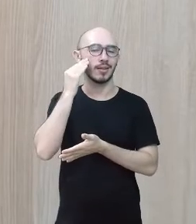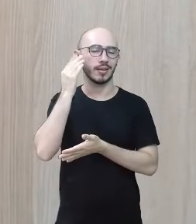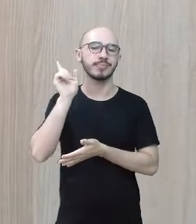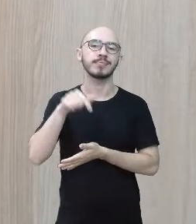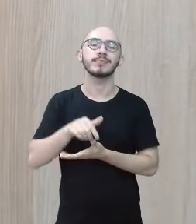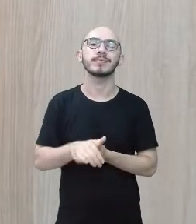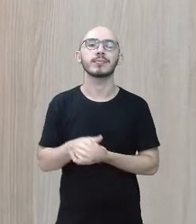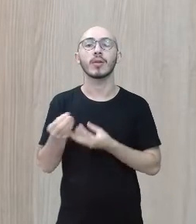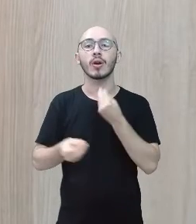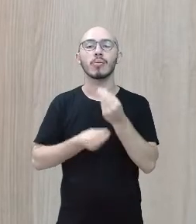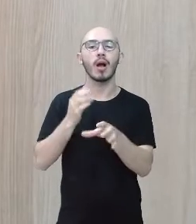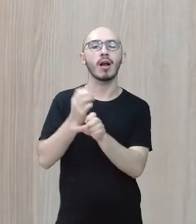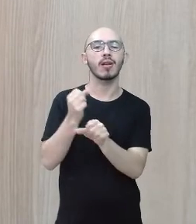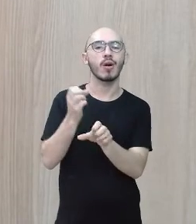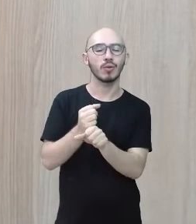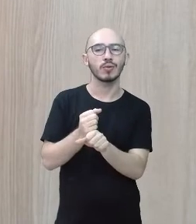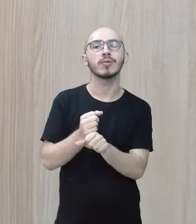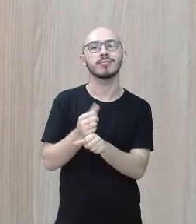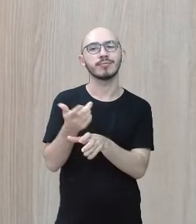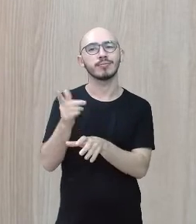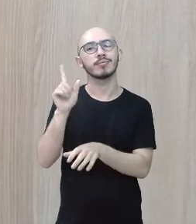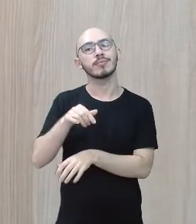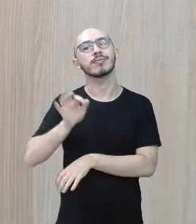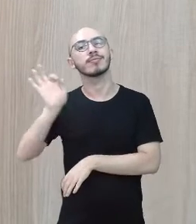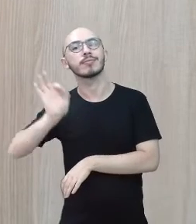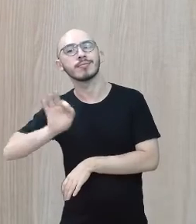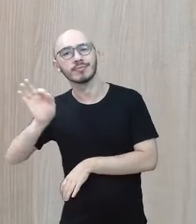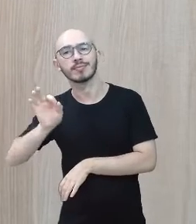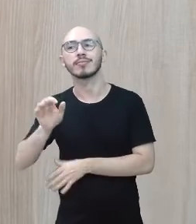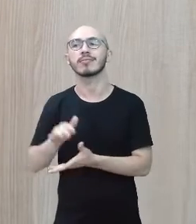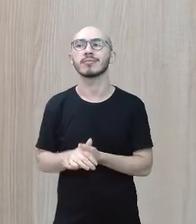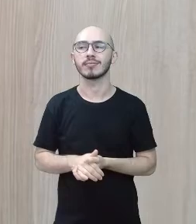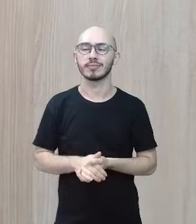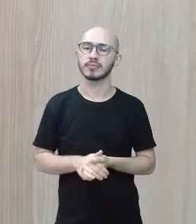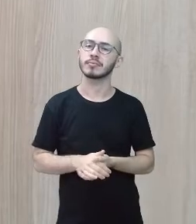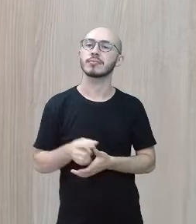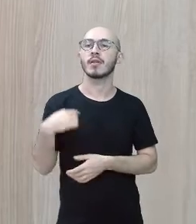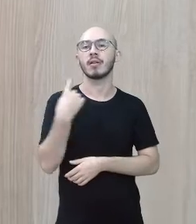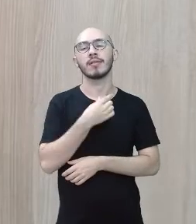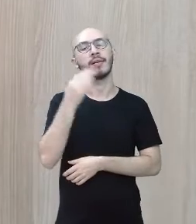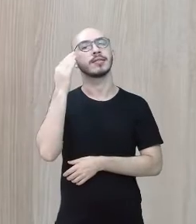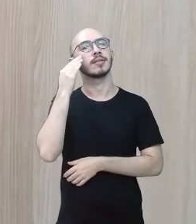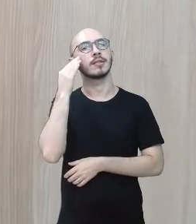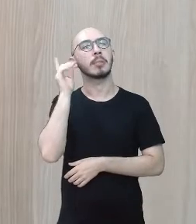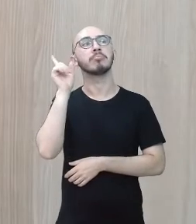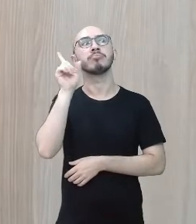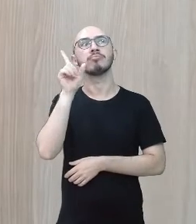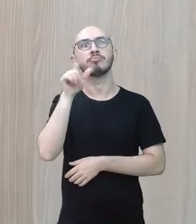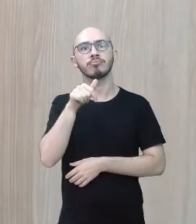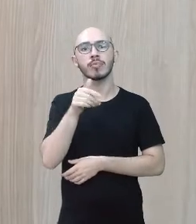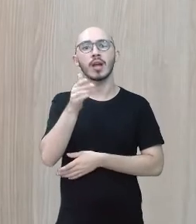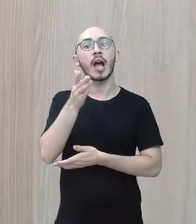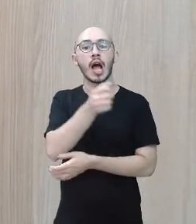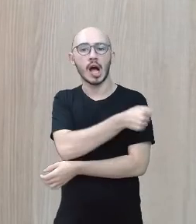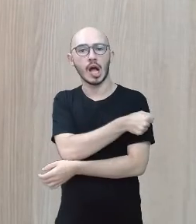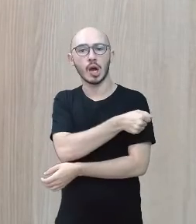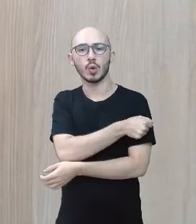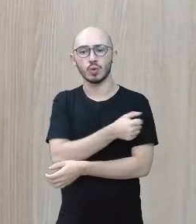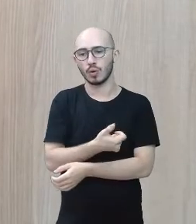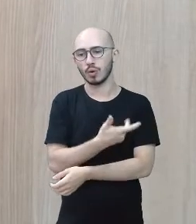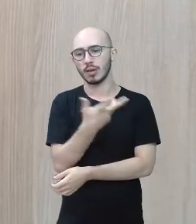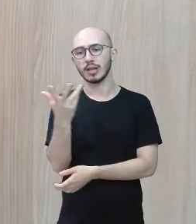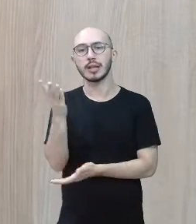gente calcula a frequência relativa, certo? E aí a gente entende, eita, metade dos alunos preferiram o